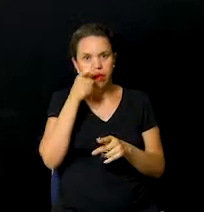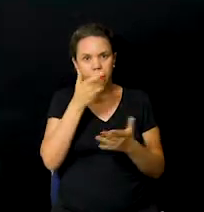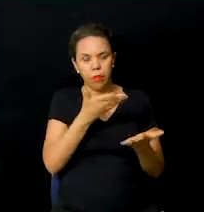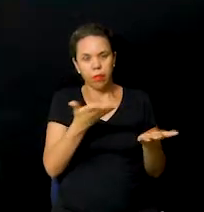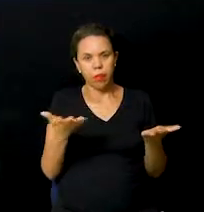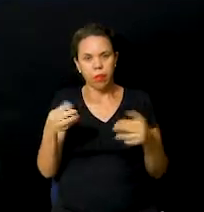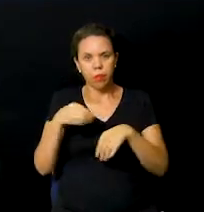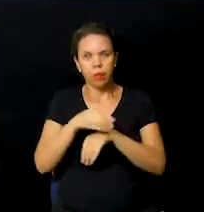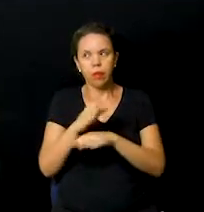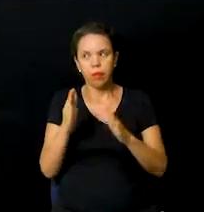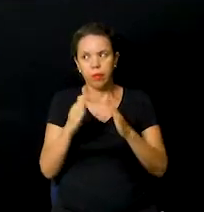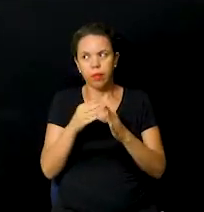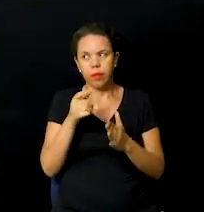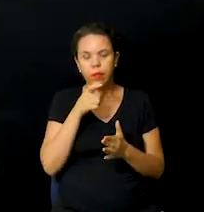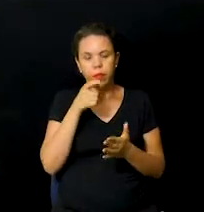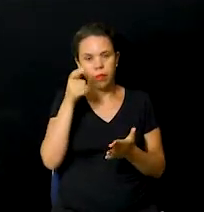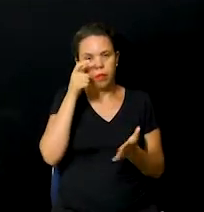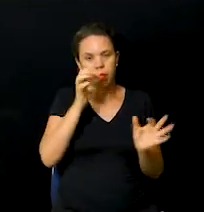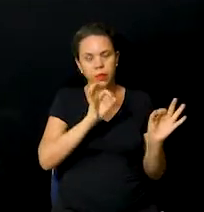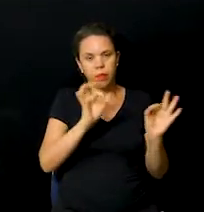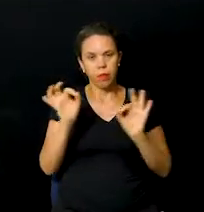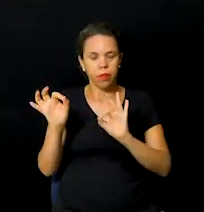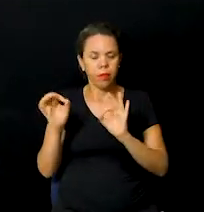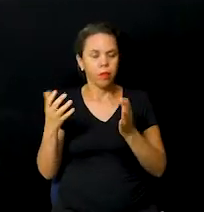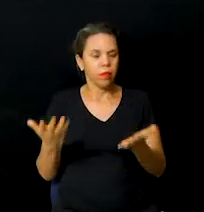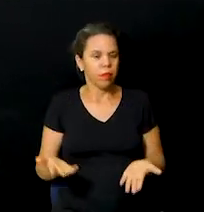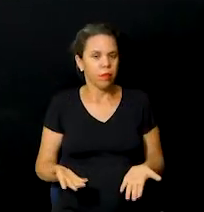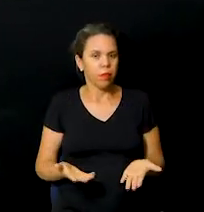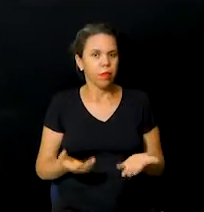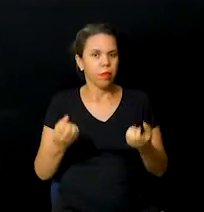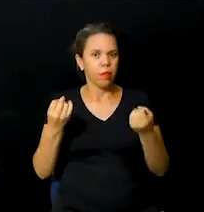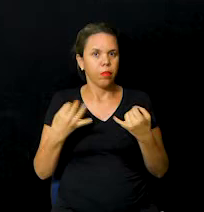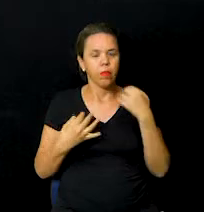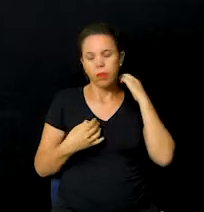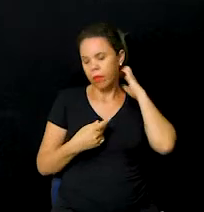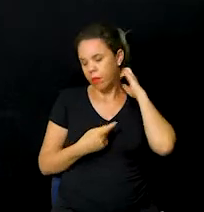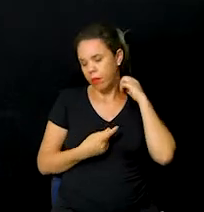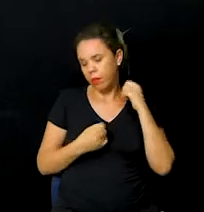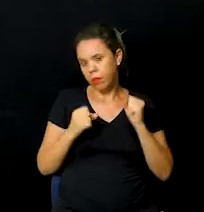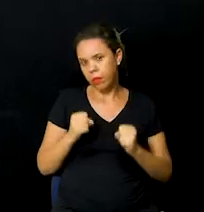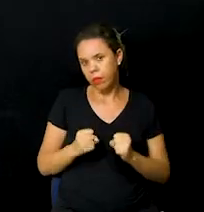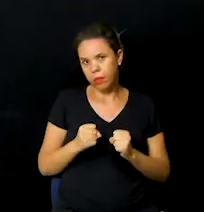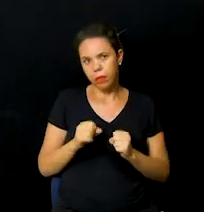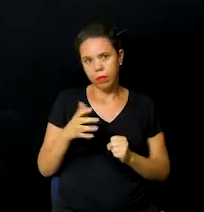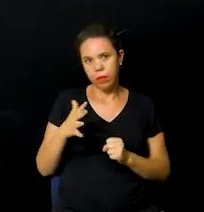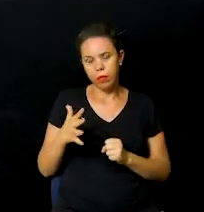gente. Quem está em casa Obrigada. assistindo uma série de coisas, quanto que a pessoa pode, em média, ter uma